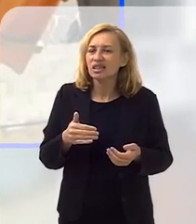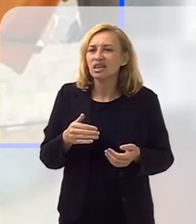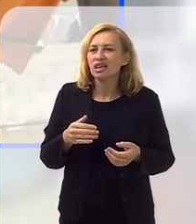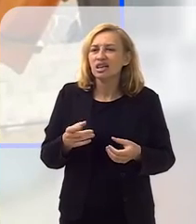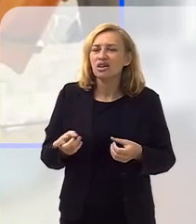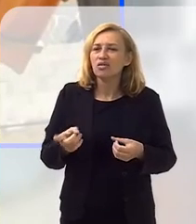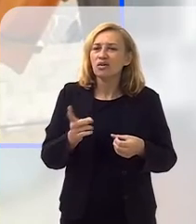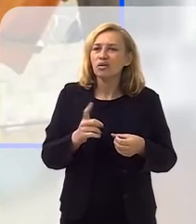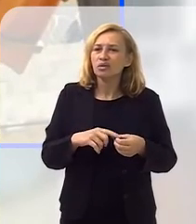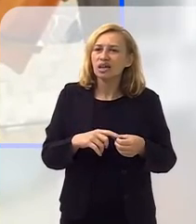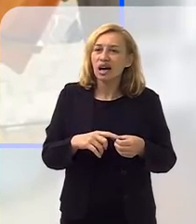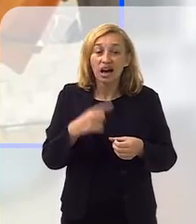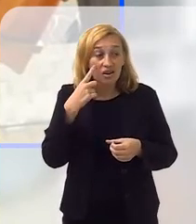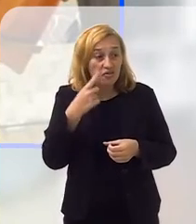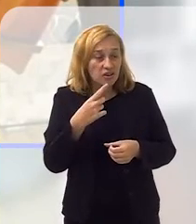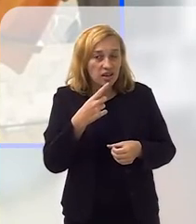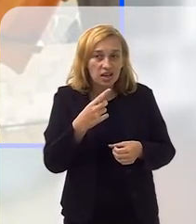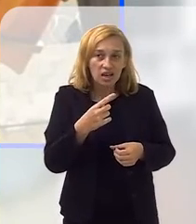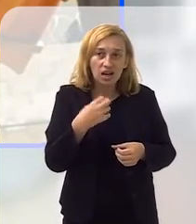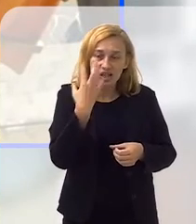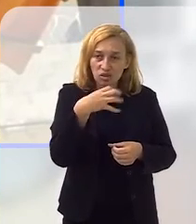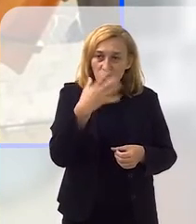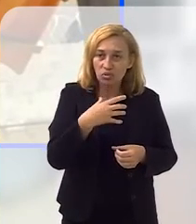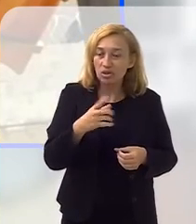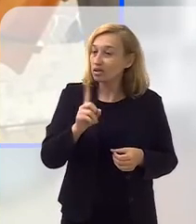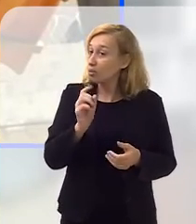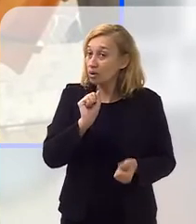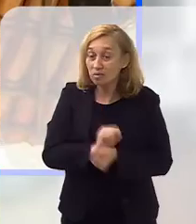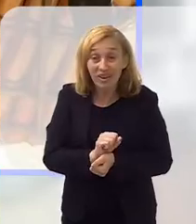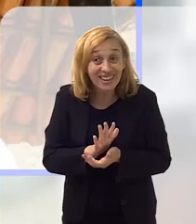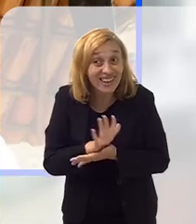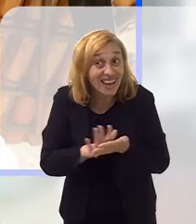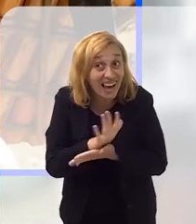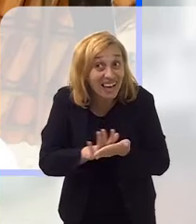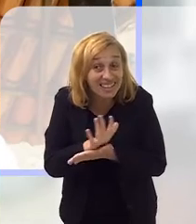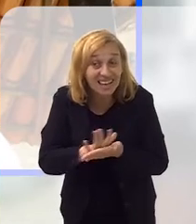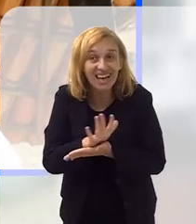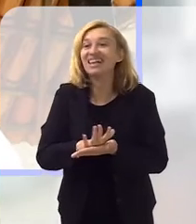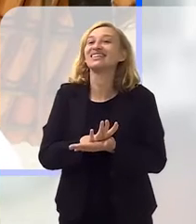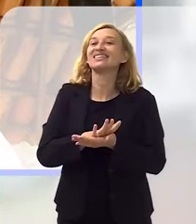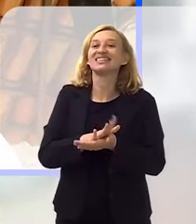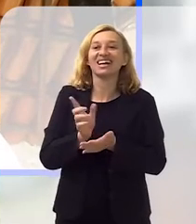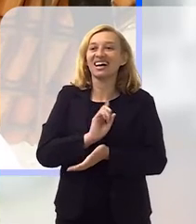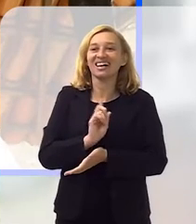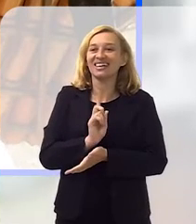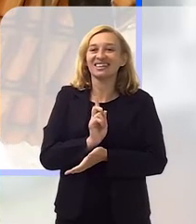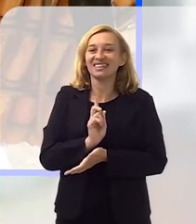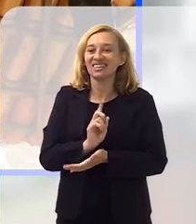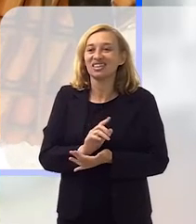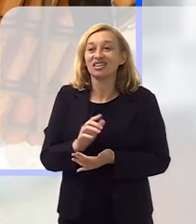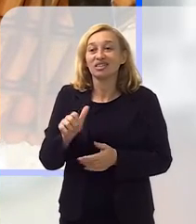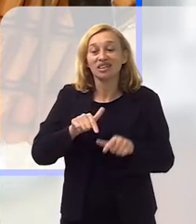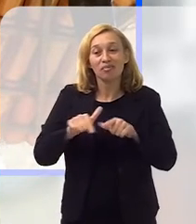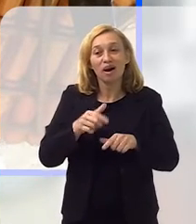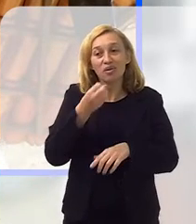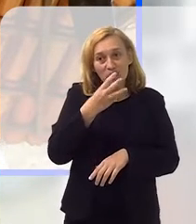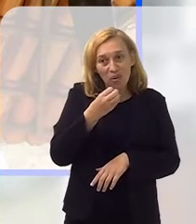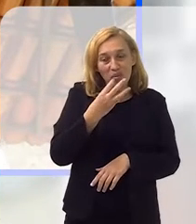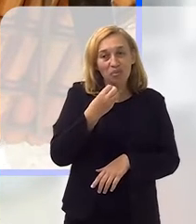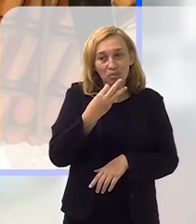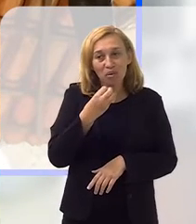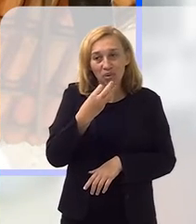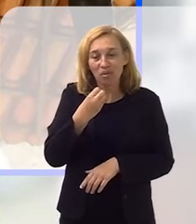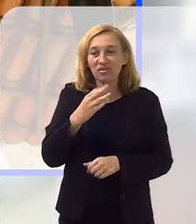fazendo a partida, e refazer esse baú aí com essas novas. A gente não pode perder nada disso.